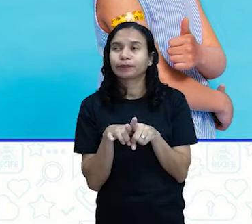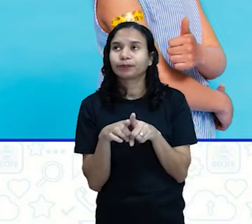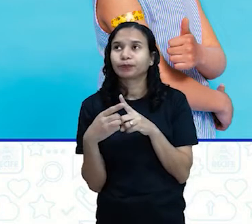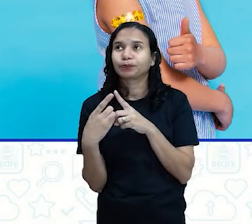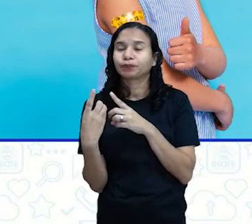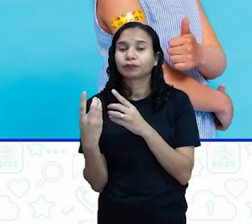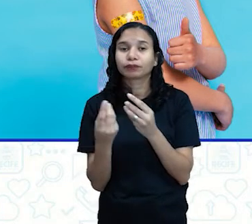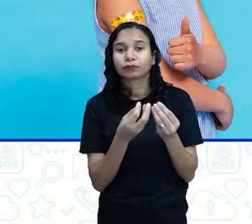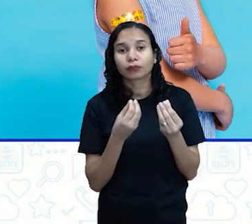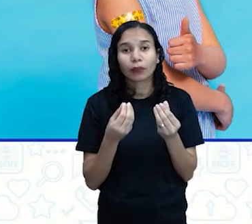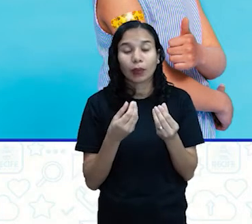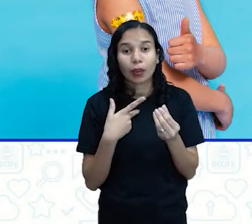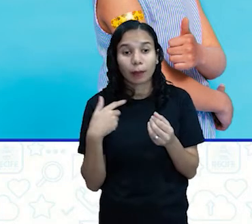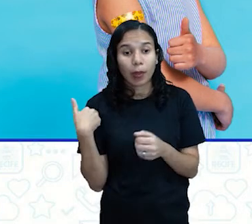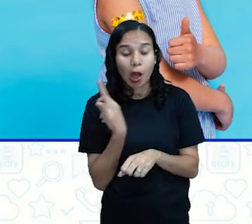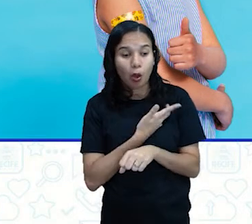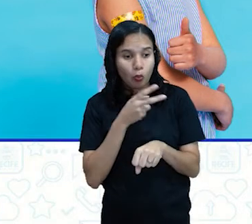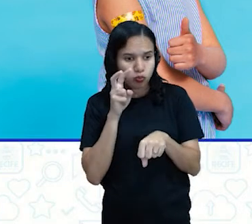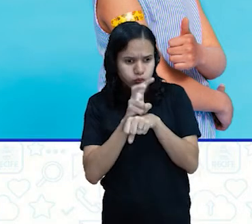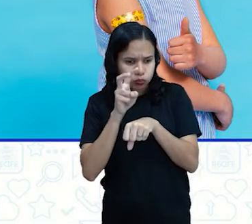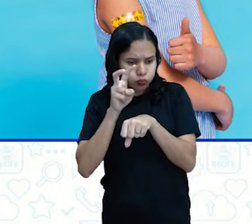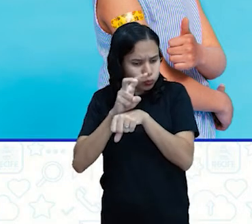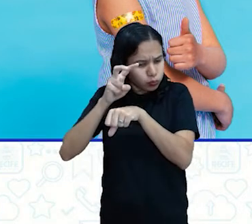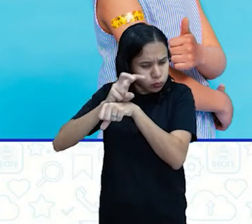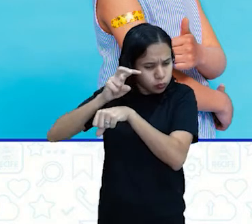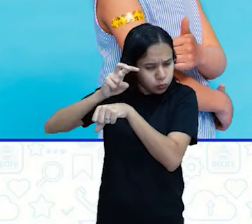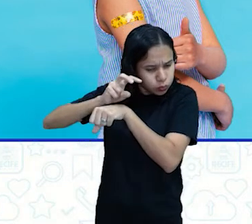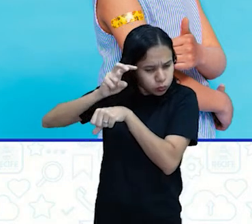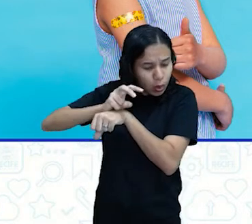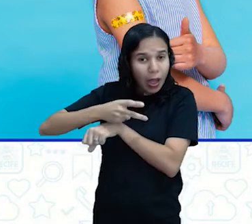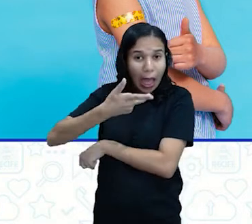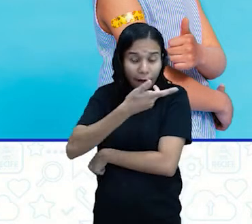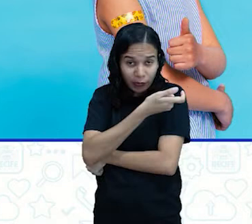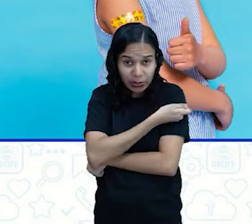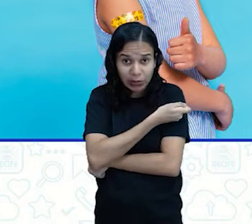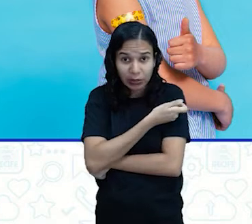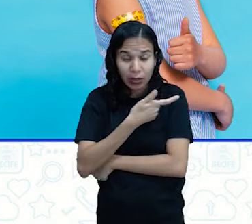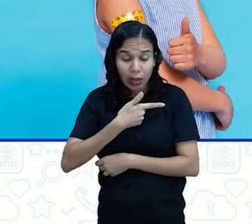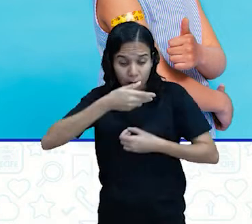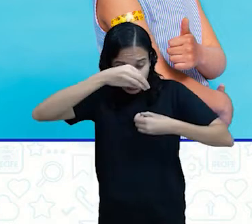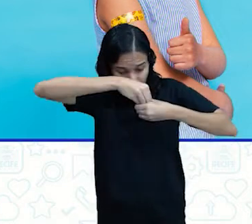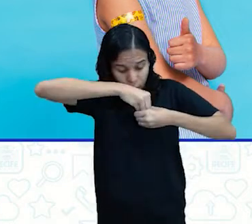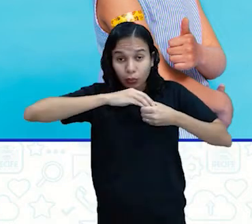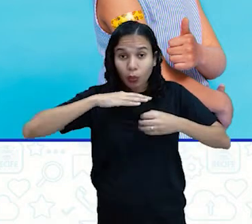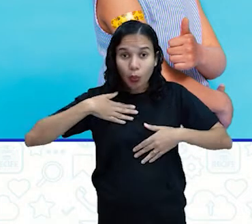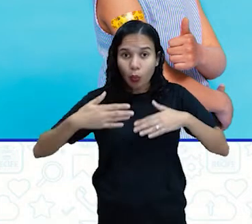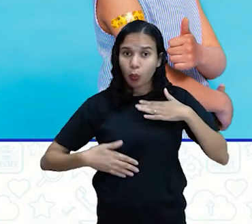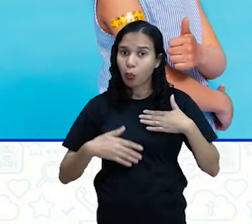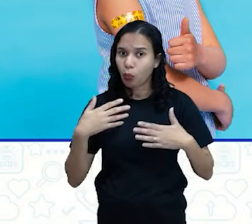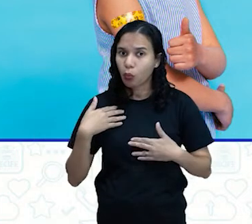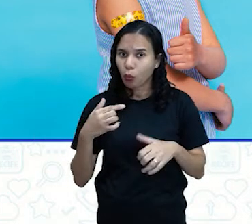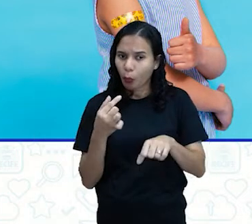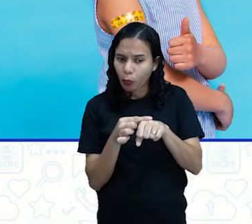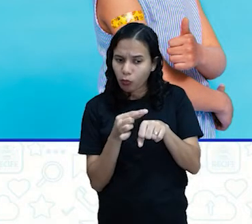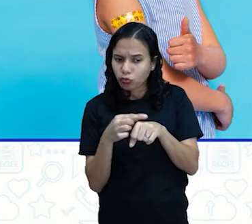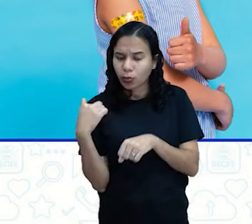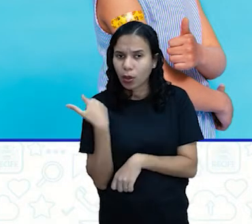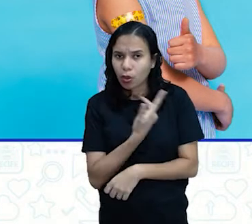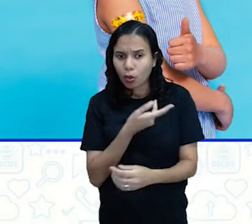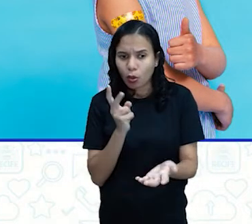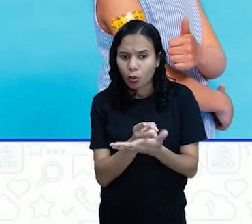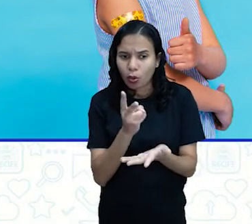explicar, para uma eterna vigilância, que a gente, através da vacina, teria um microchip em nossos corpos, para que a gente fosse